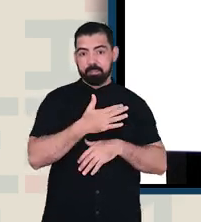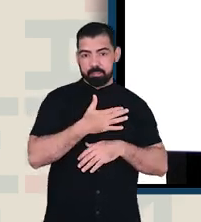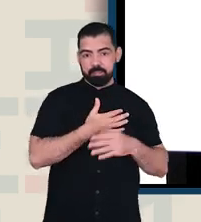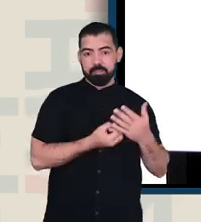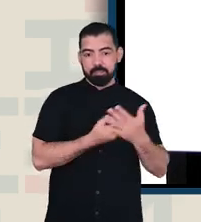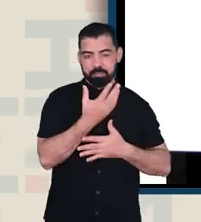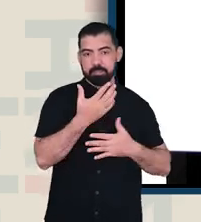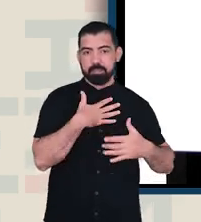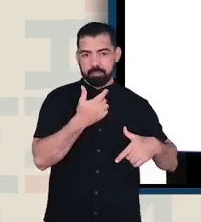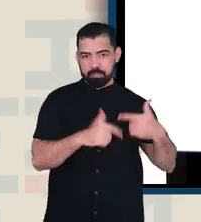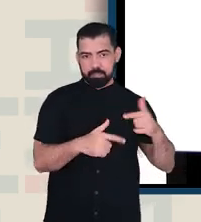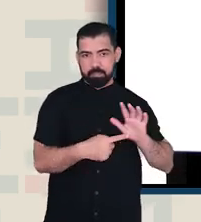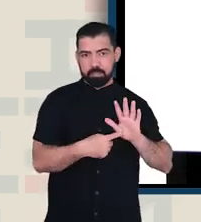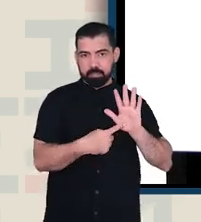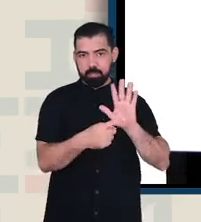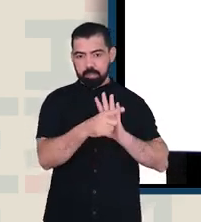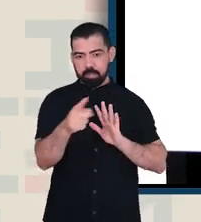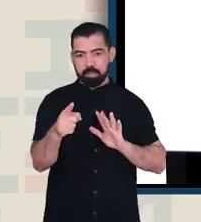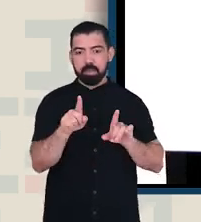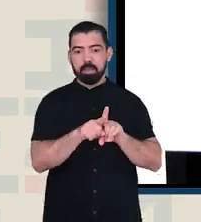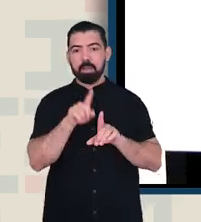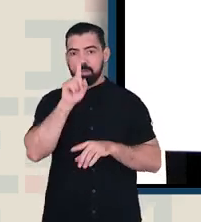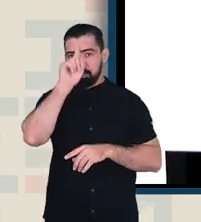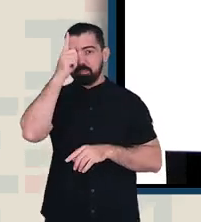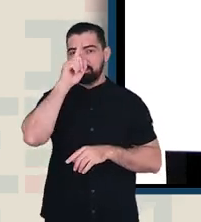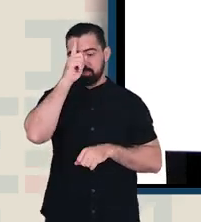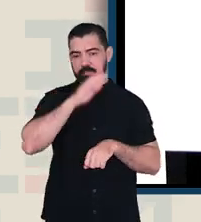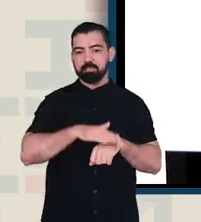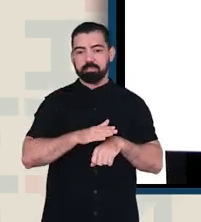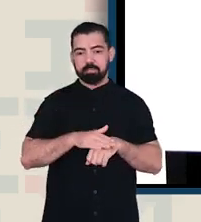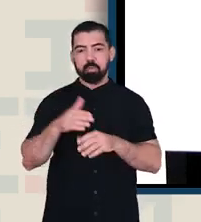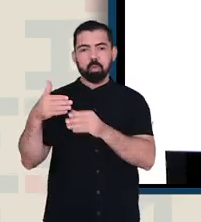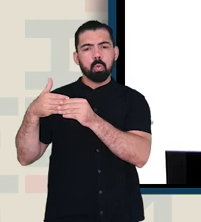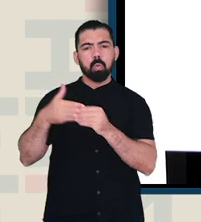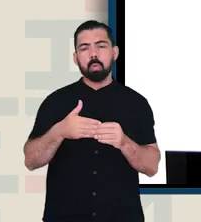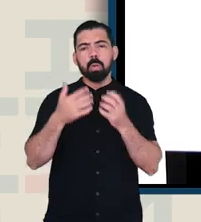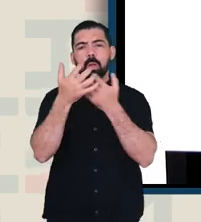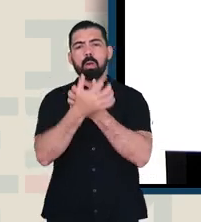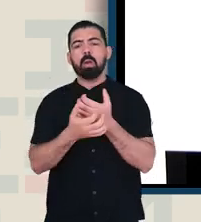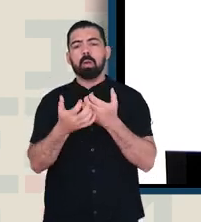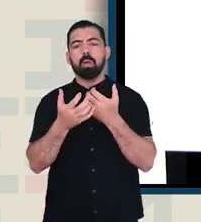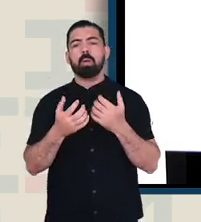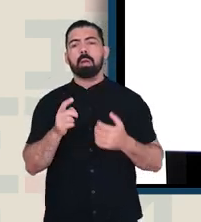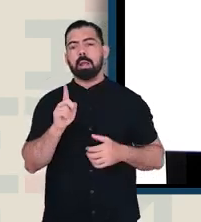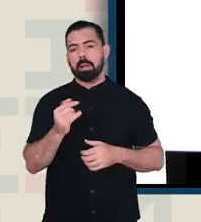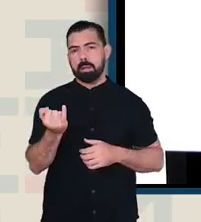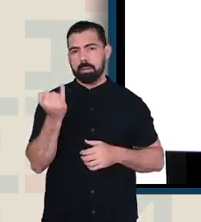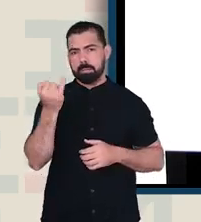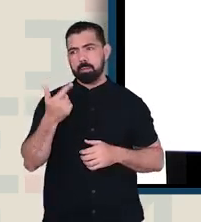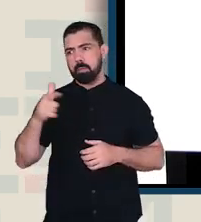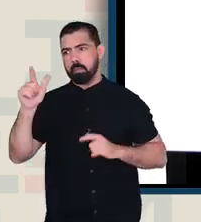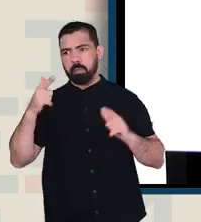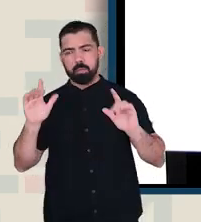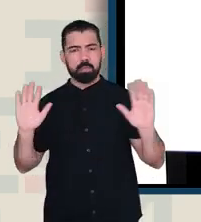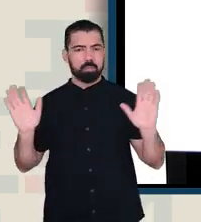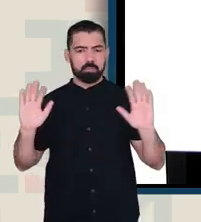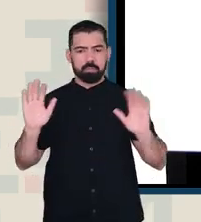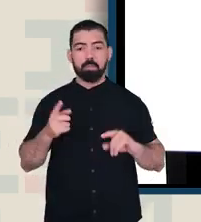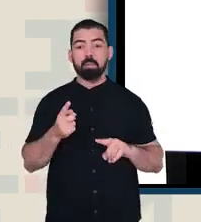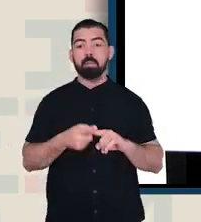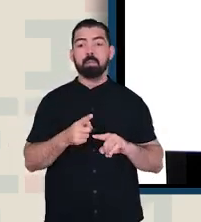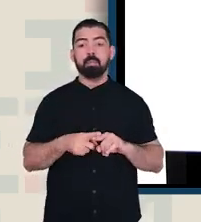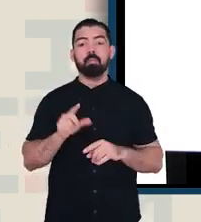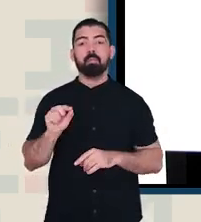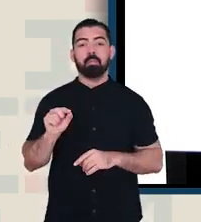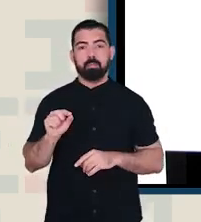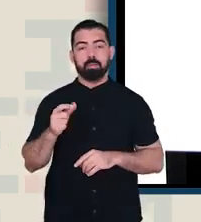um pouco do meu trabalho, um pouco da ideia. Eu trouxe esta música não porque seja mais importante que outras, mas sim porque